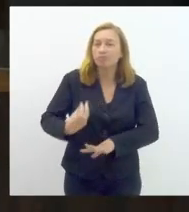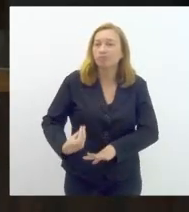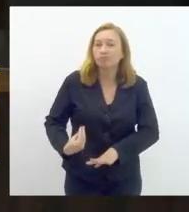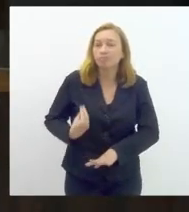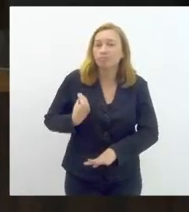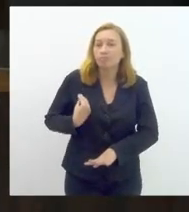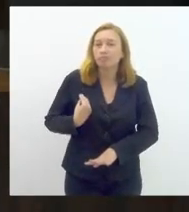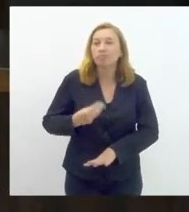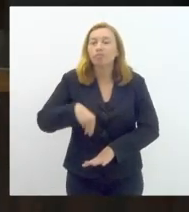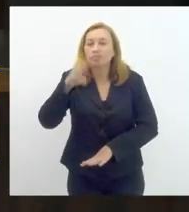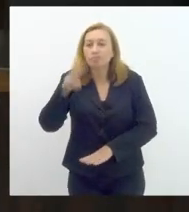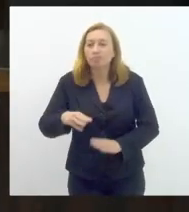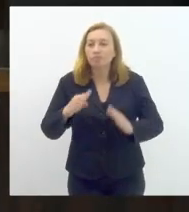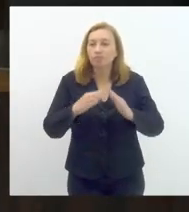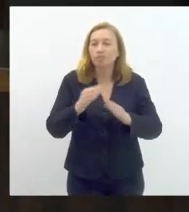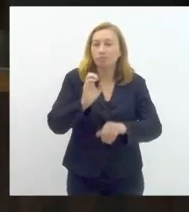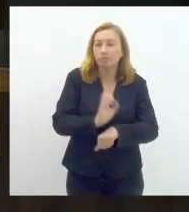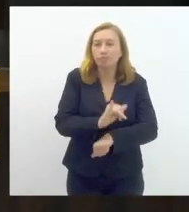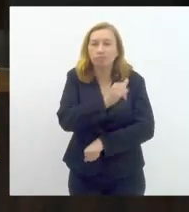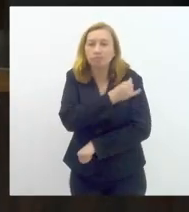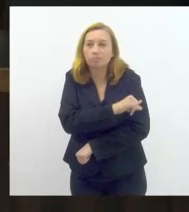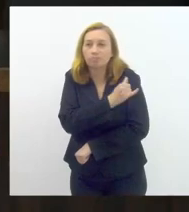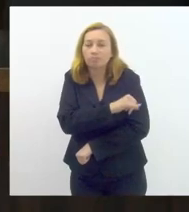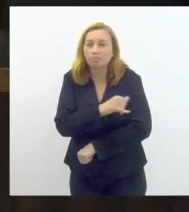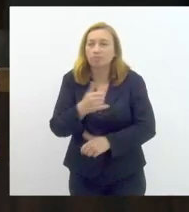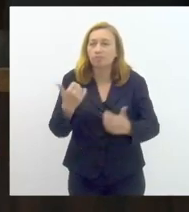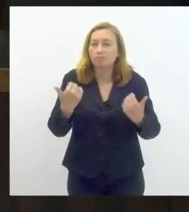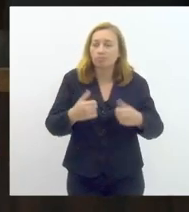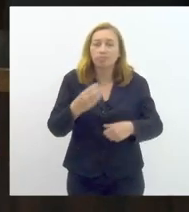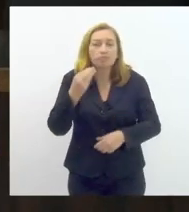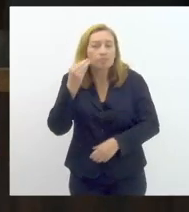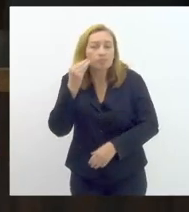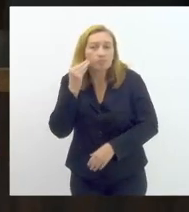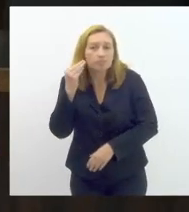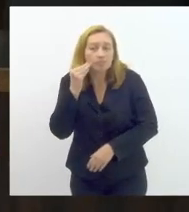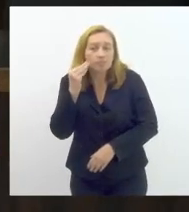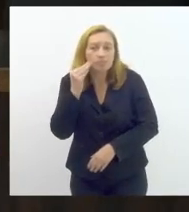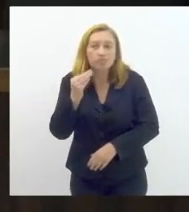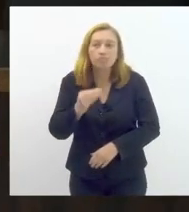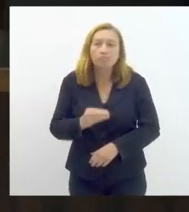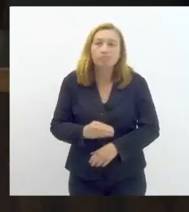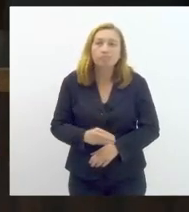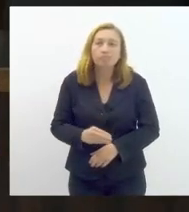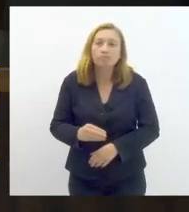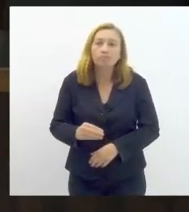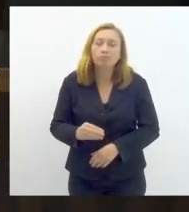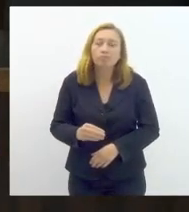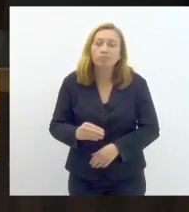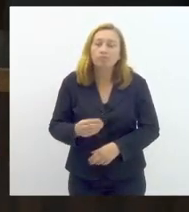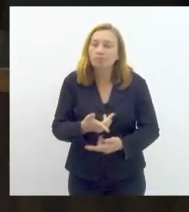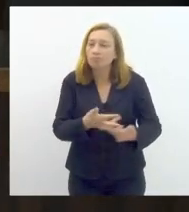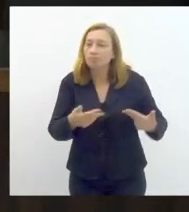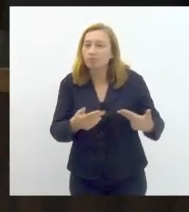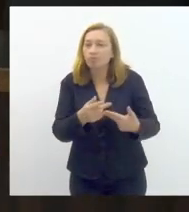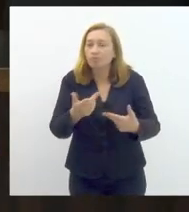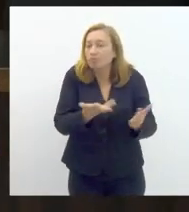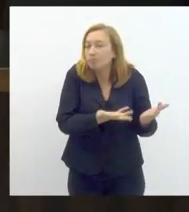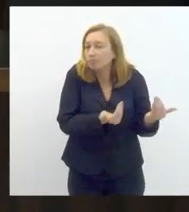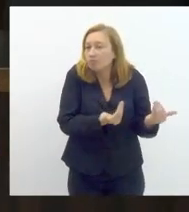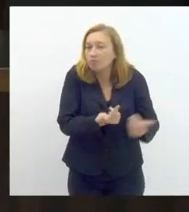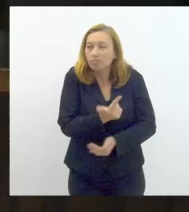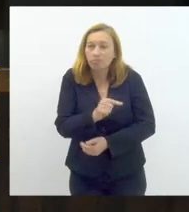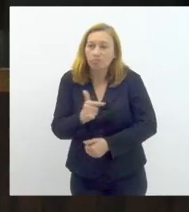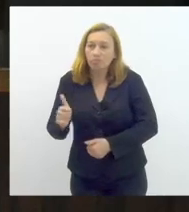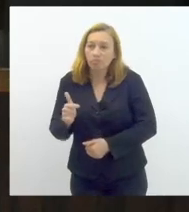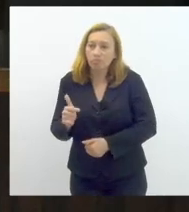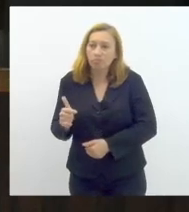vida de quem mora no estado do Rio de Janeiro. A gente tem a oportunidade que muitos jovens não têm.